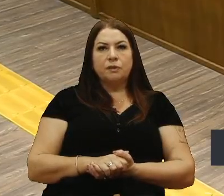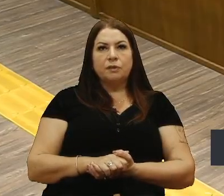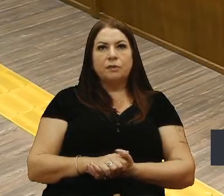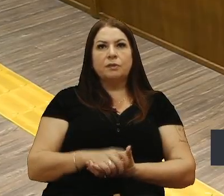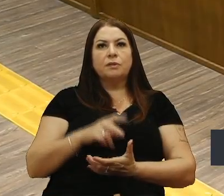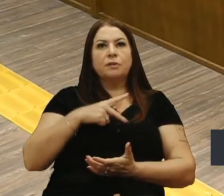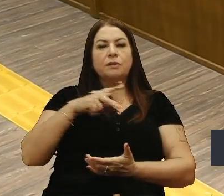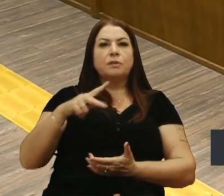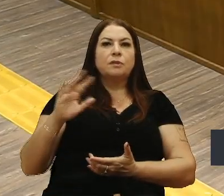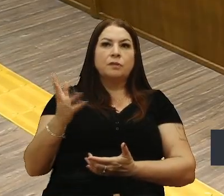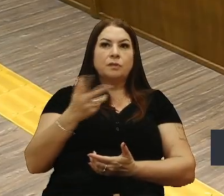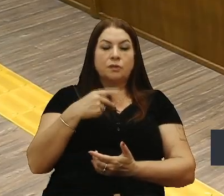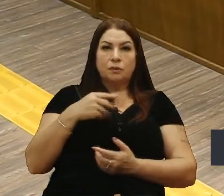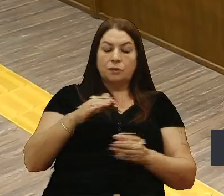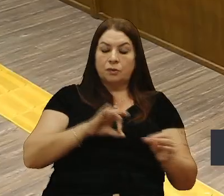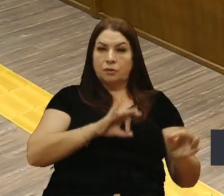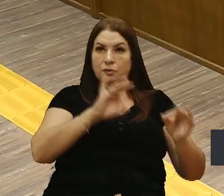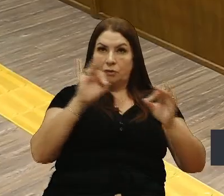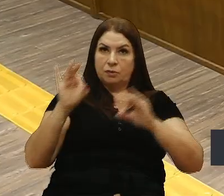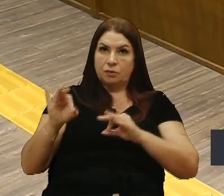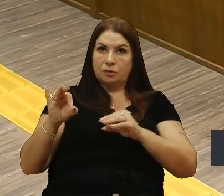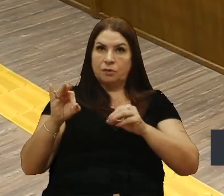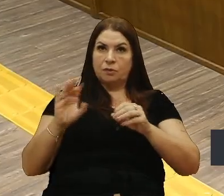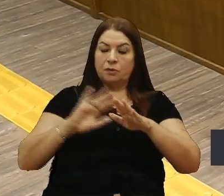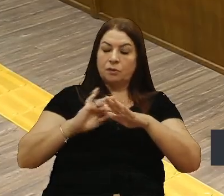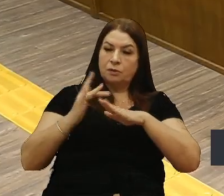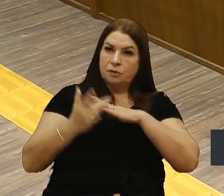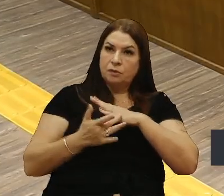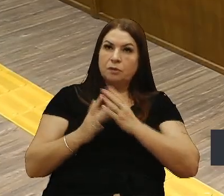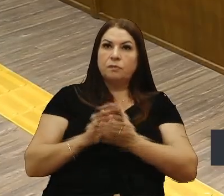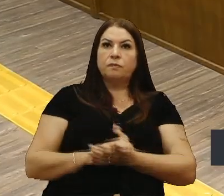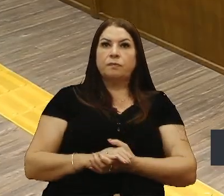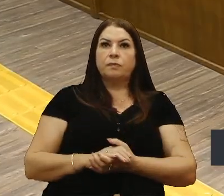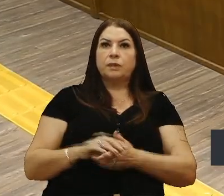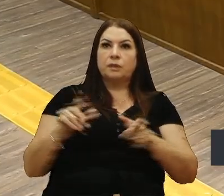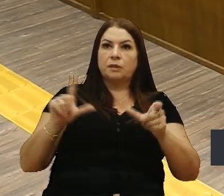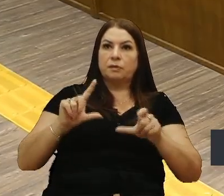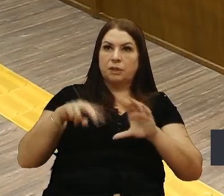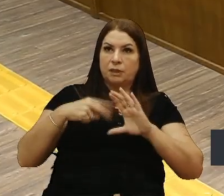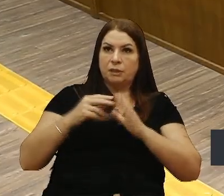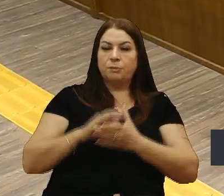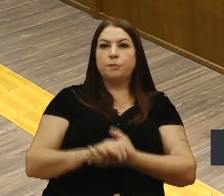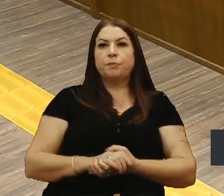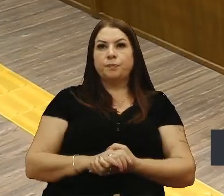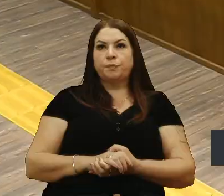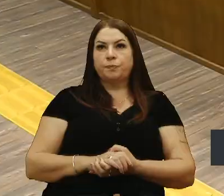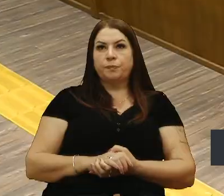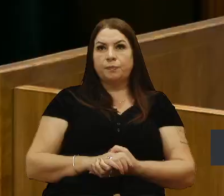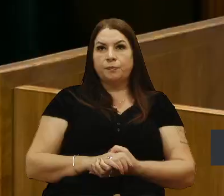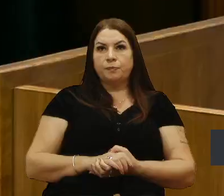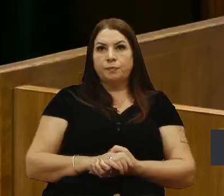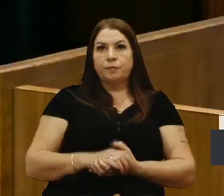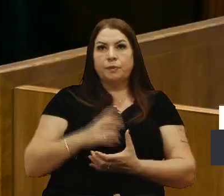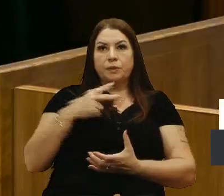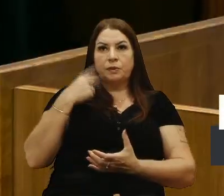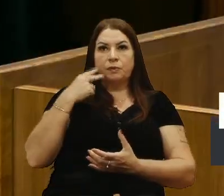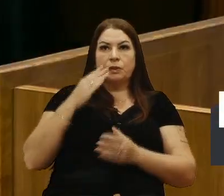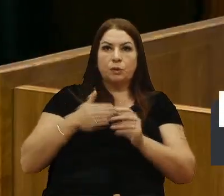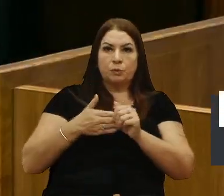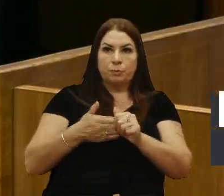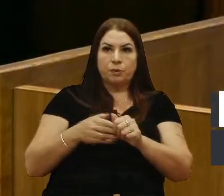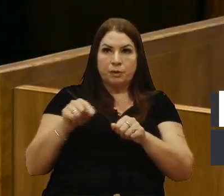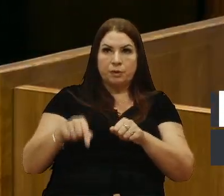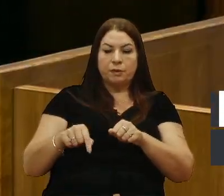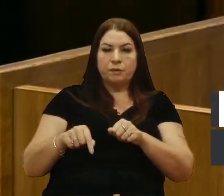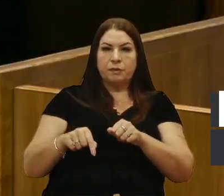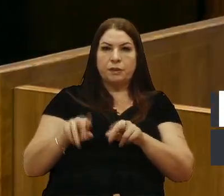Senhor presidente, pessoal que nos acompanha através das redes sociais da TV Câmara, os vereadores que nos acompanham aqui